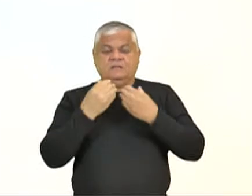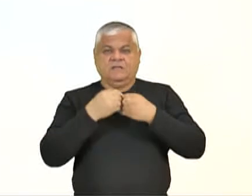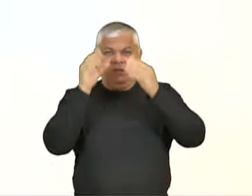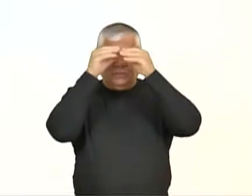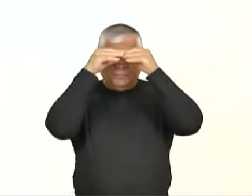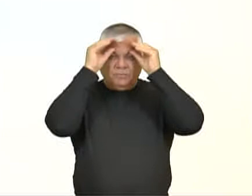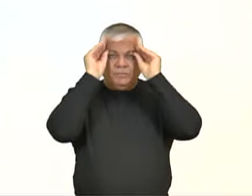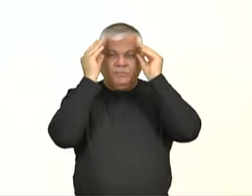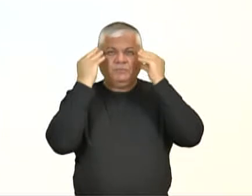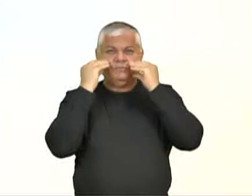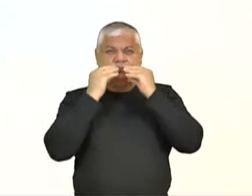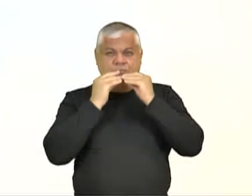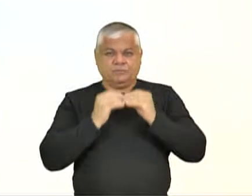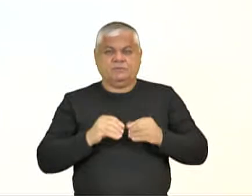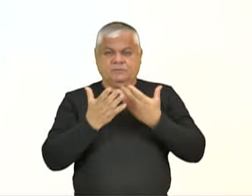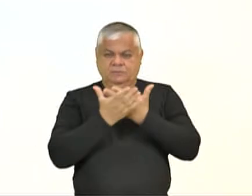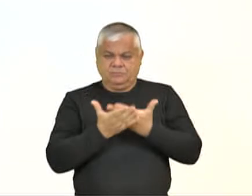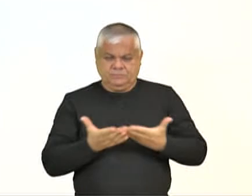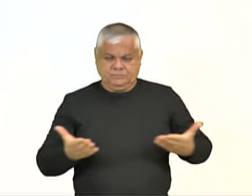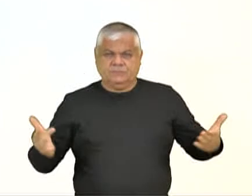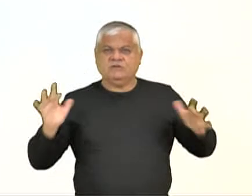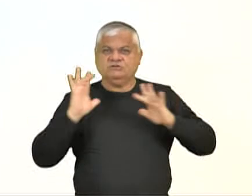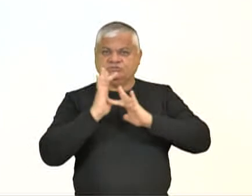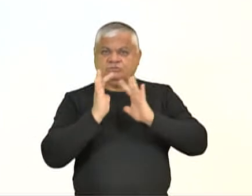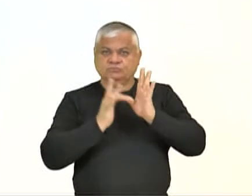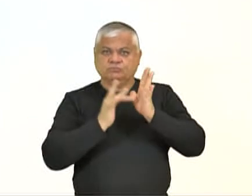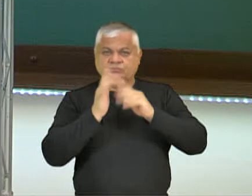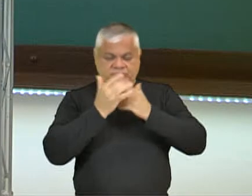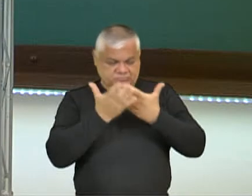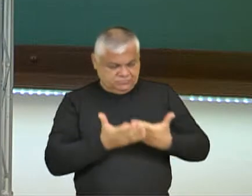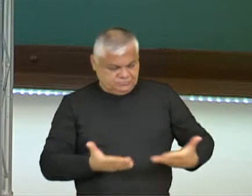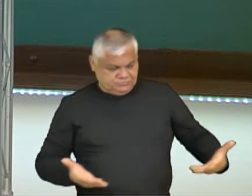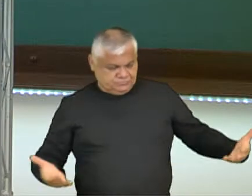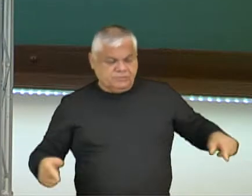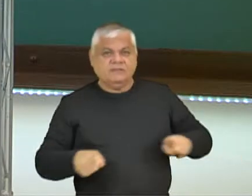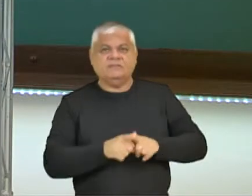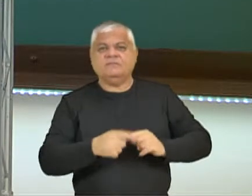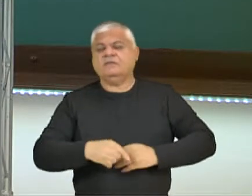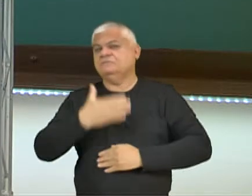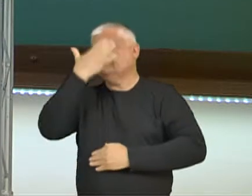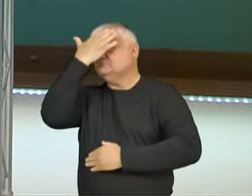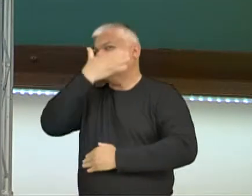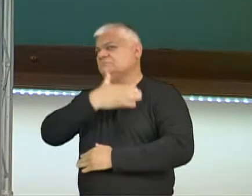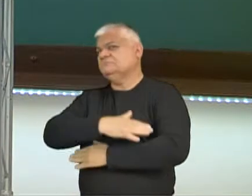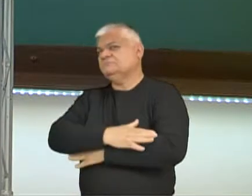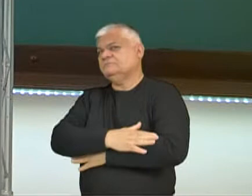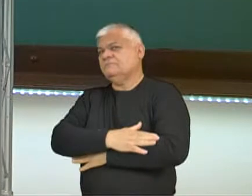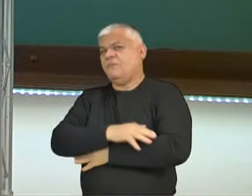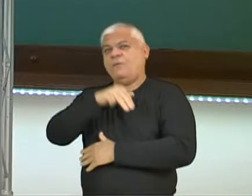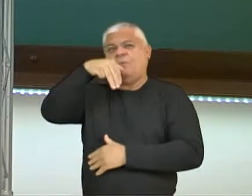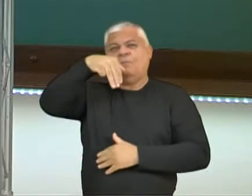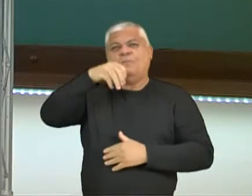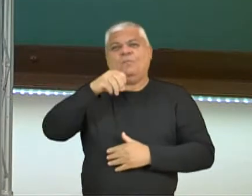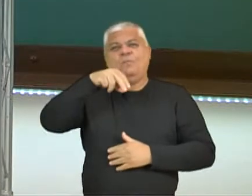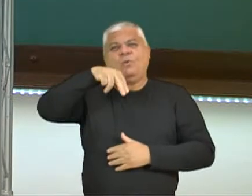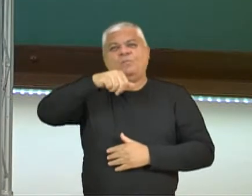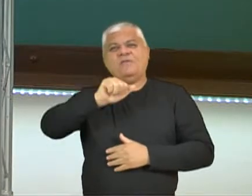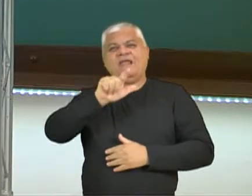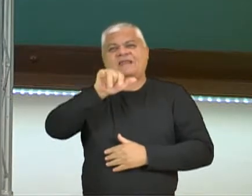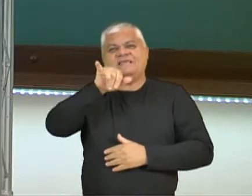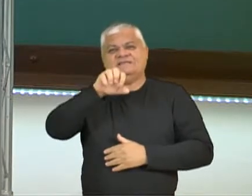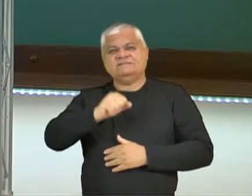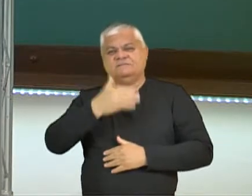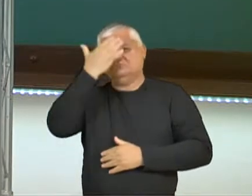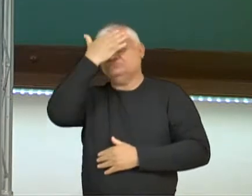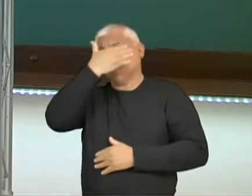obras como A Última Ceia e Mona Lisa, conhece esses nomes? Lembra vagamente de como é a imagem